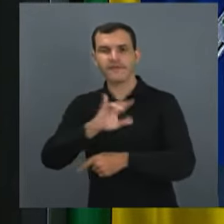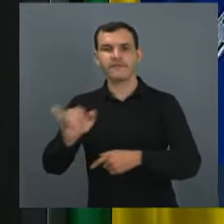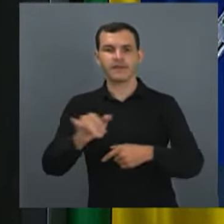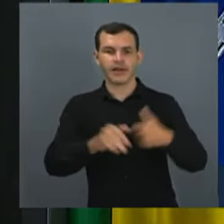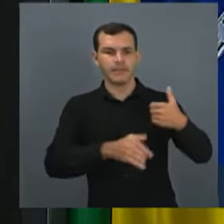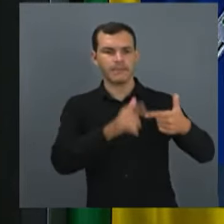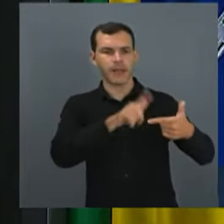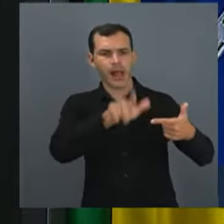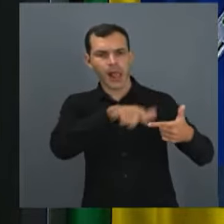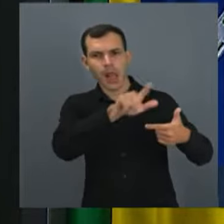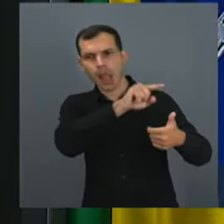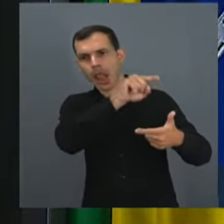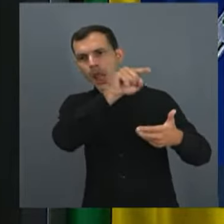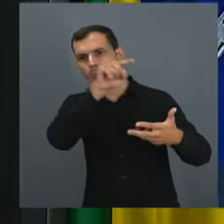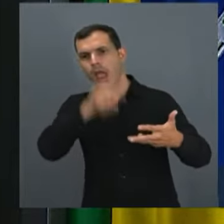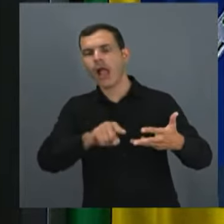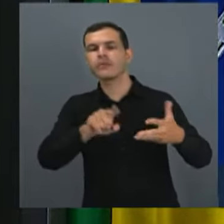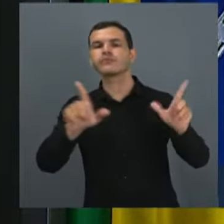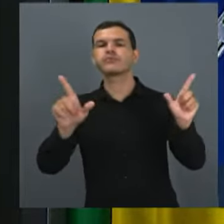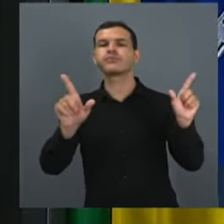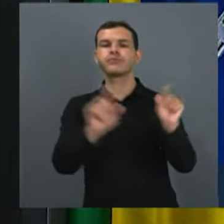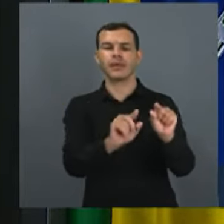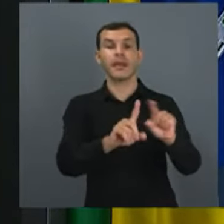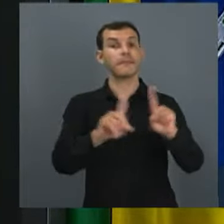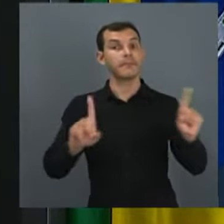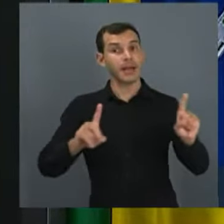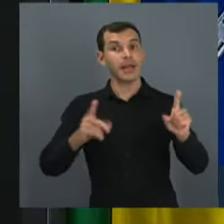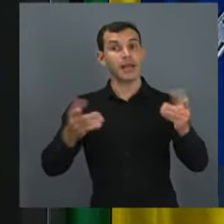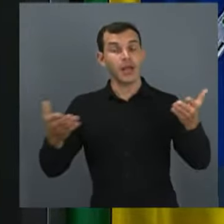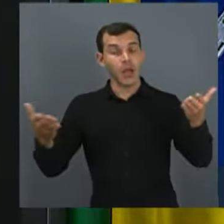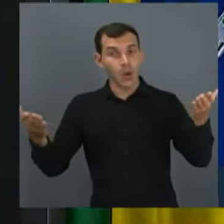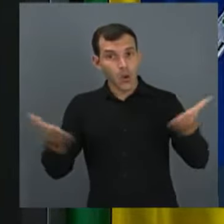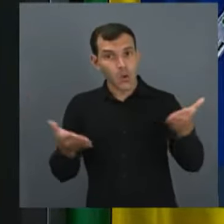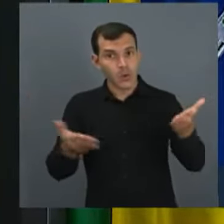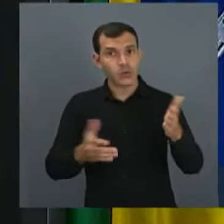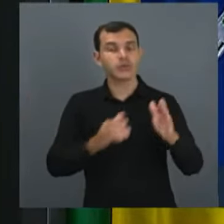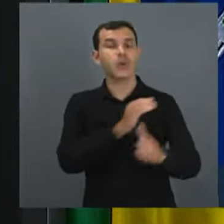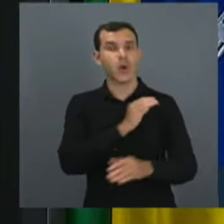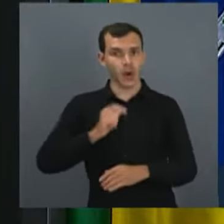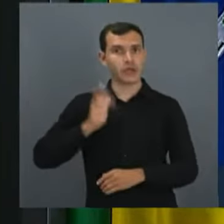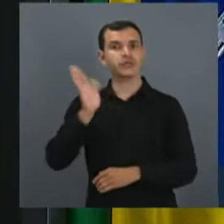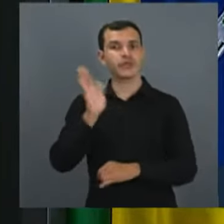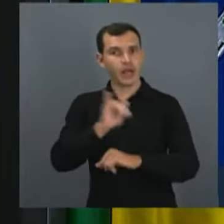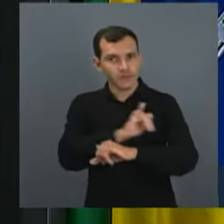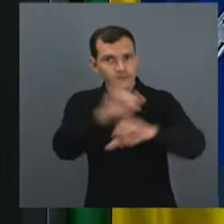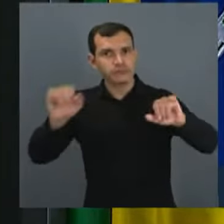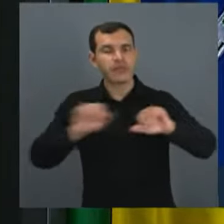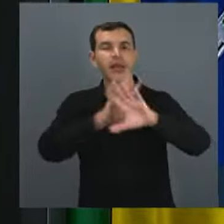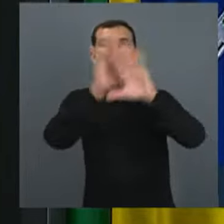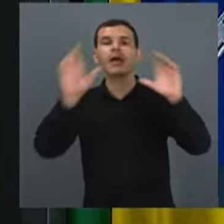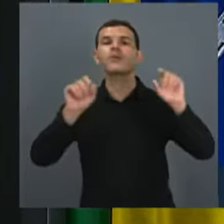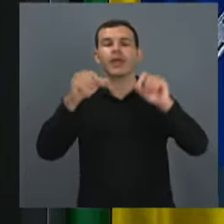por mim, senadora Zenaide, e eu deixei claro hoje na comissão, fiz um voto separado,